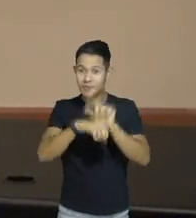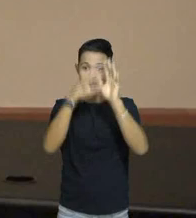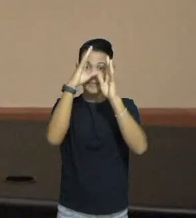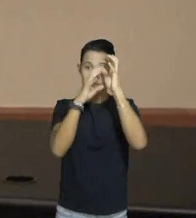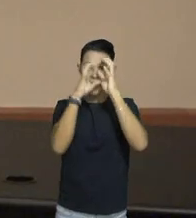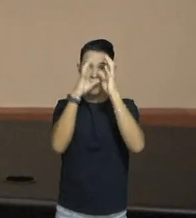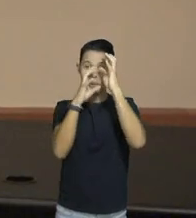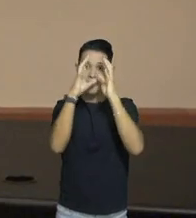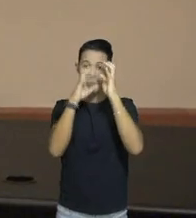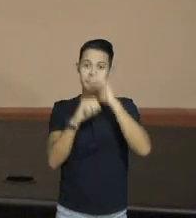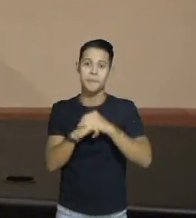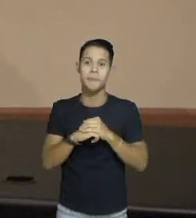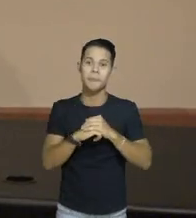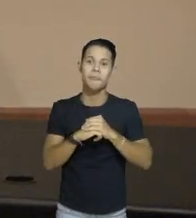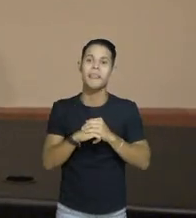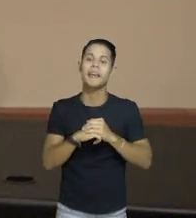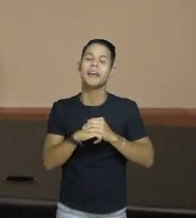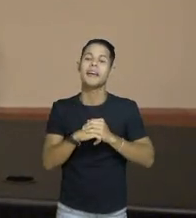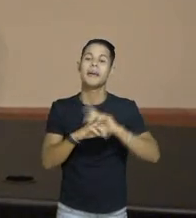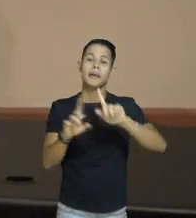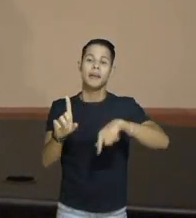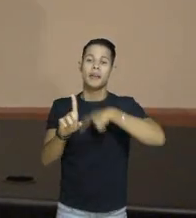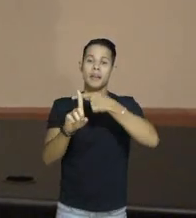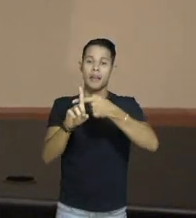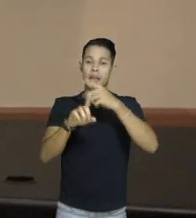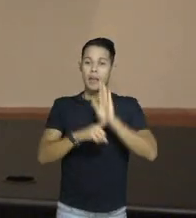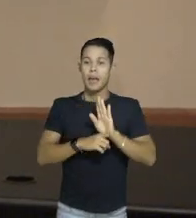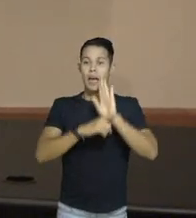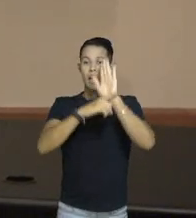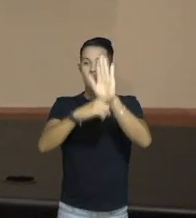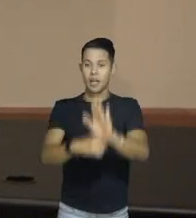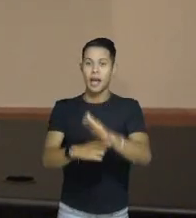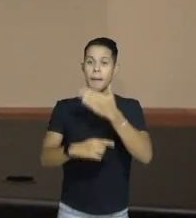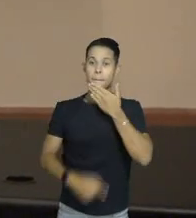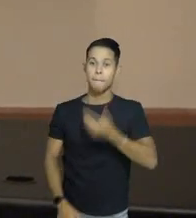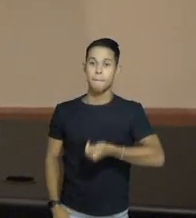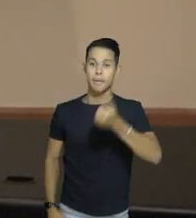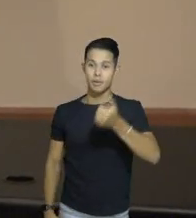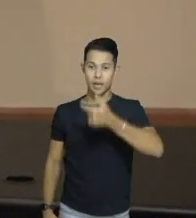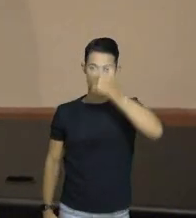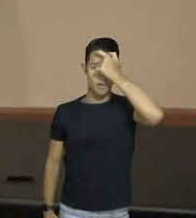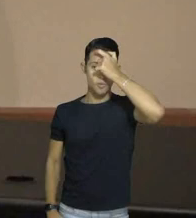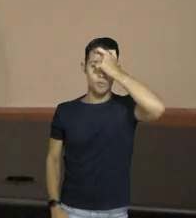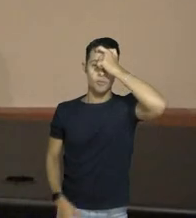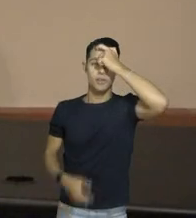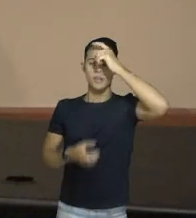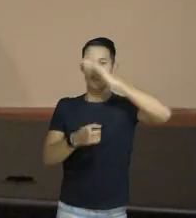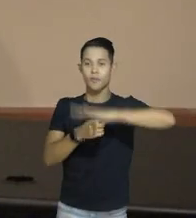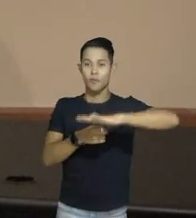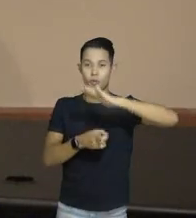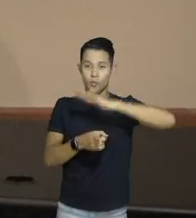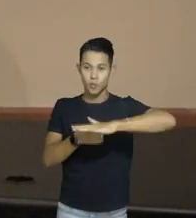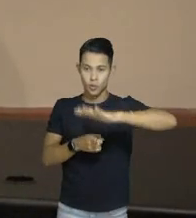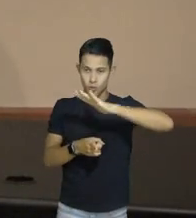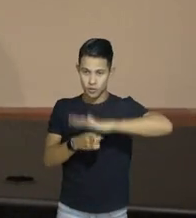E vai ajudar também a melhorar a consciência fonológica. Melhorando a consciência fonológica, vai melhorar o quê?